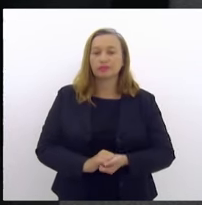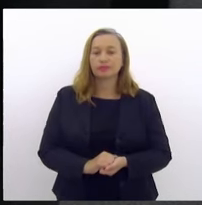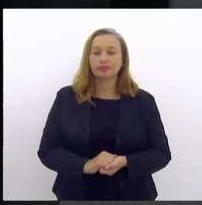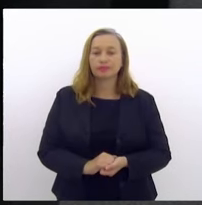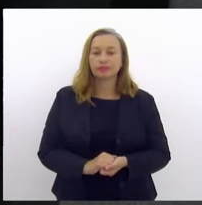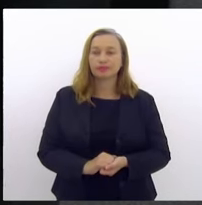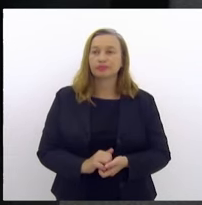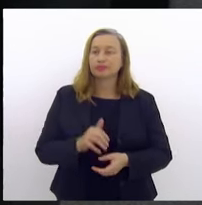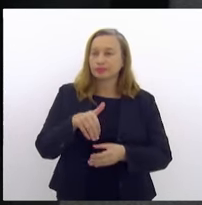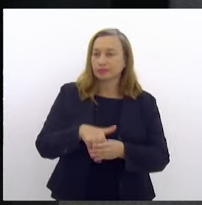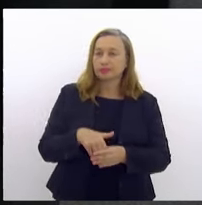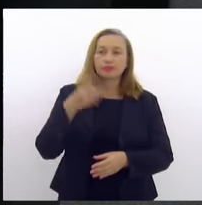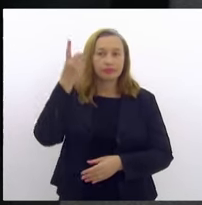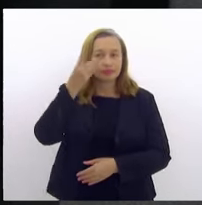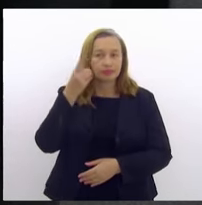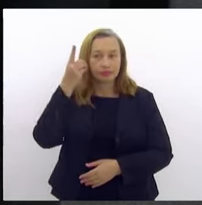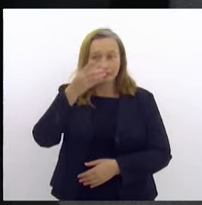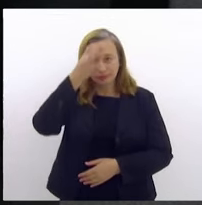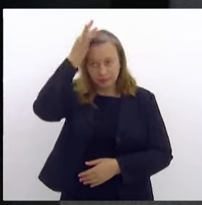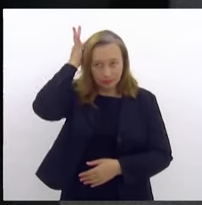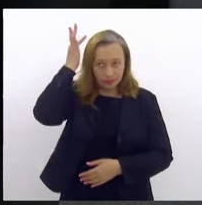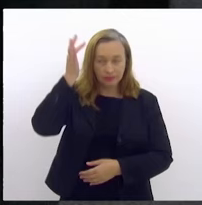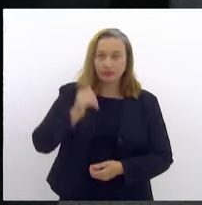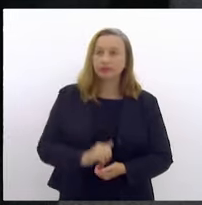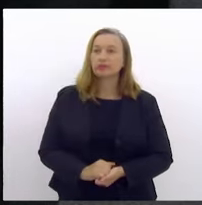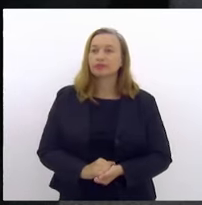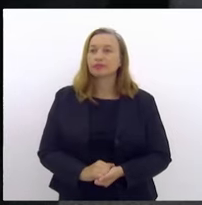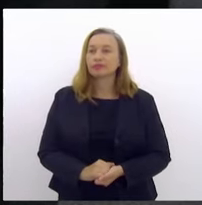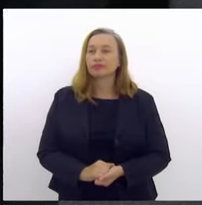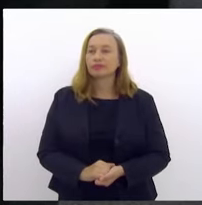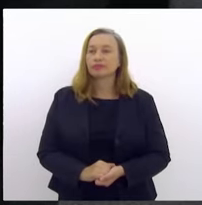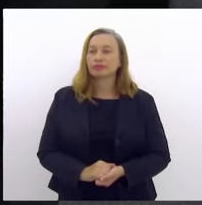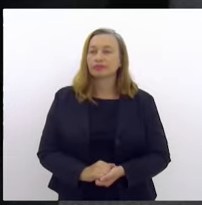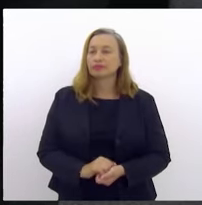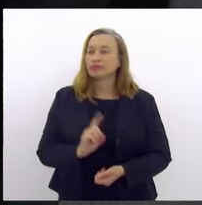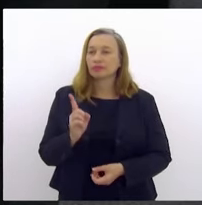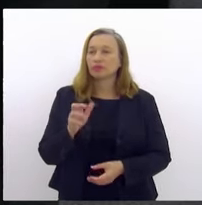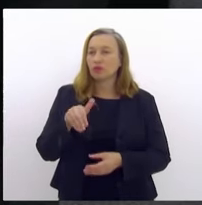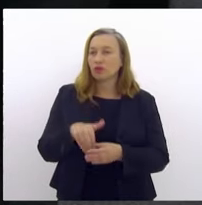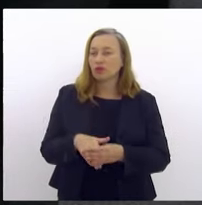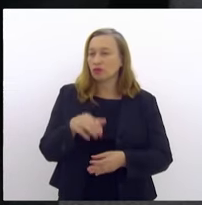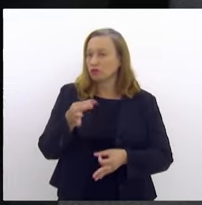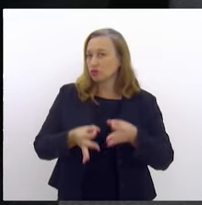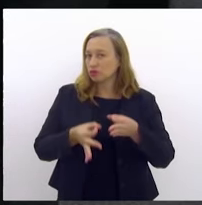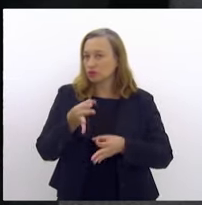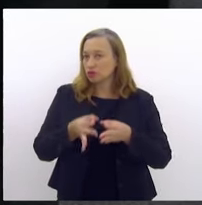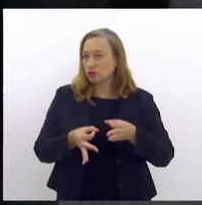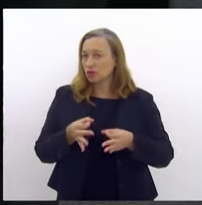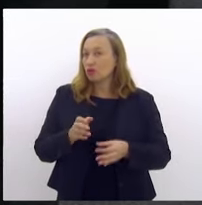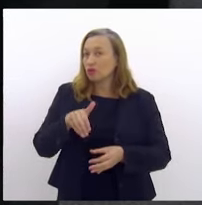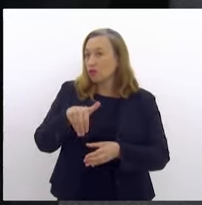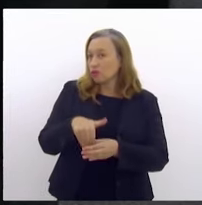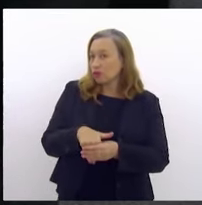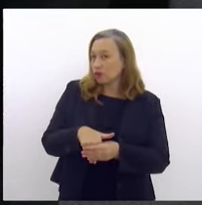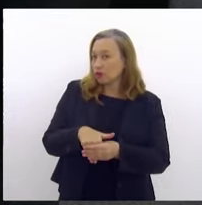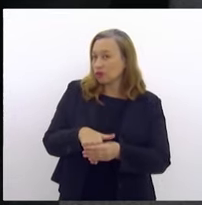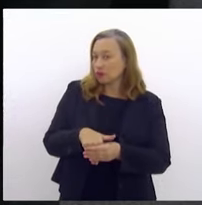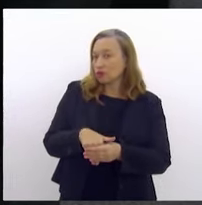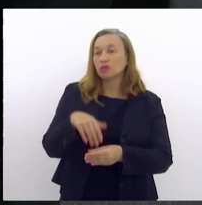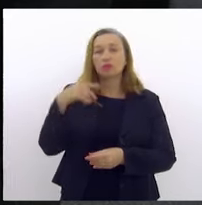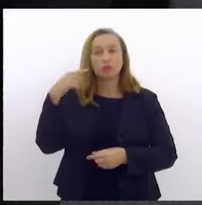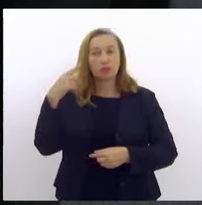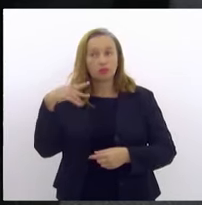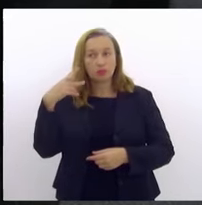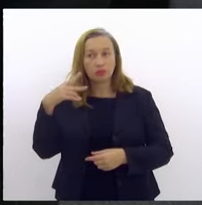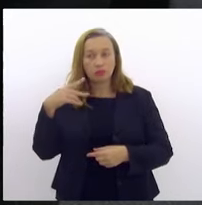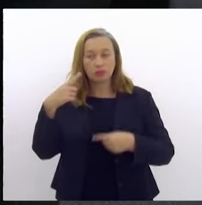O voto do deputado Fred Pacheco não foi um voto jurídico, foi um voto